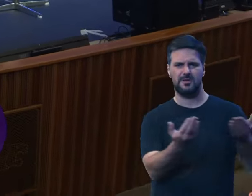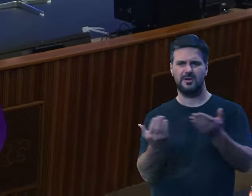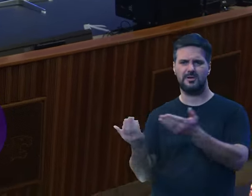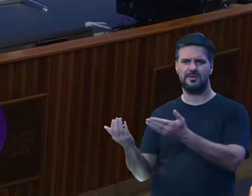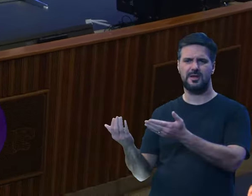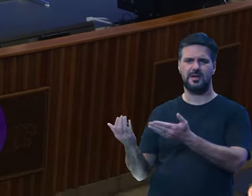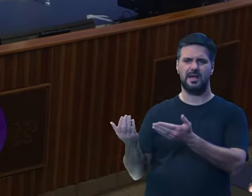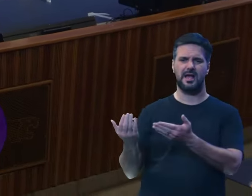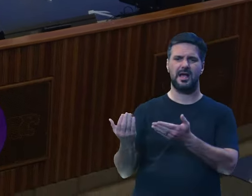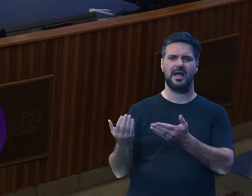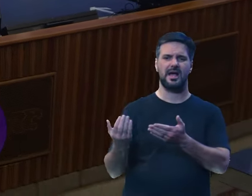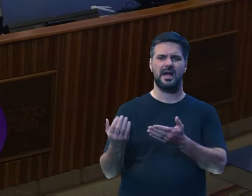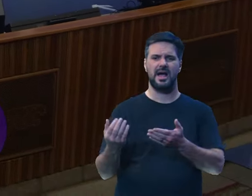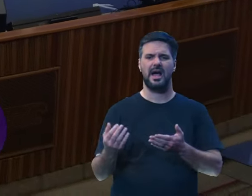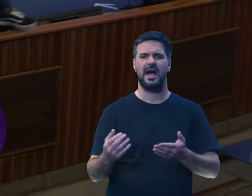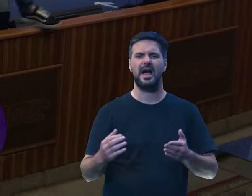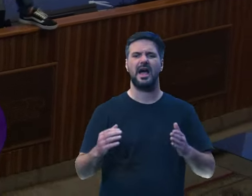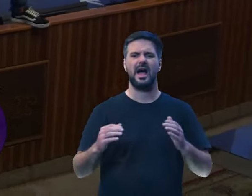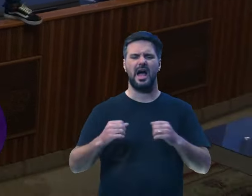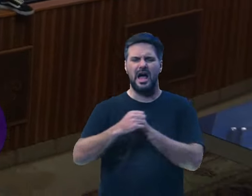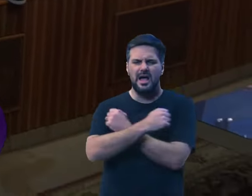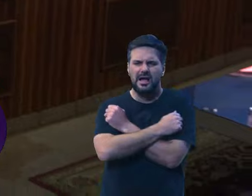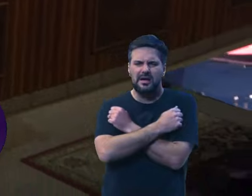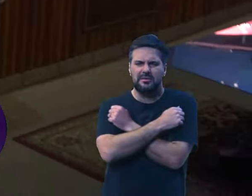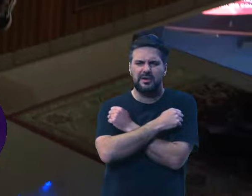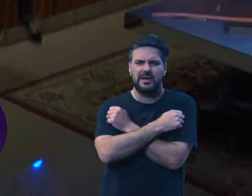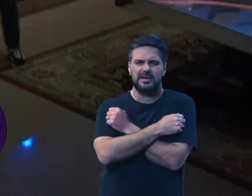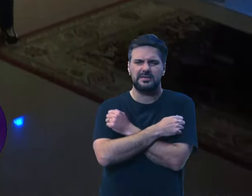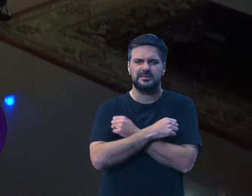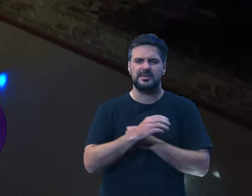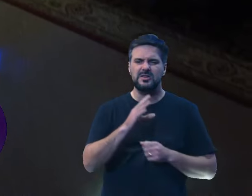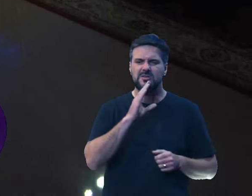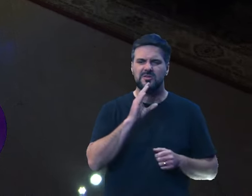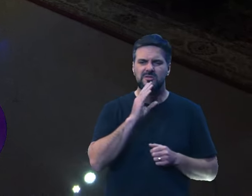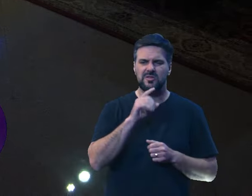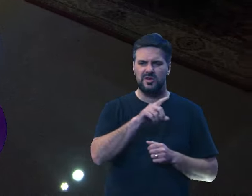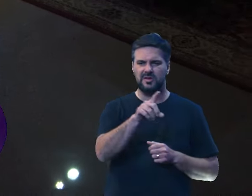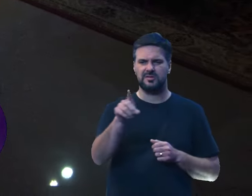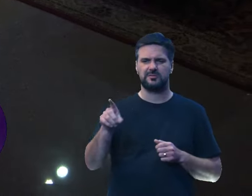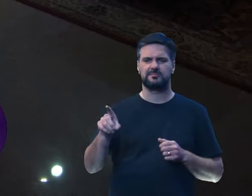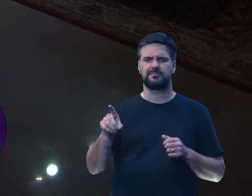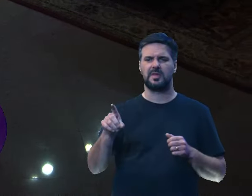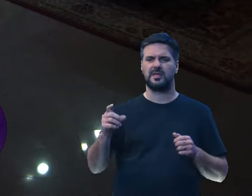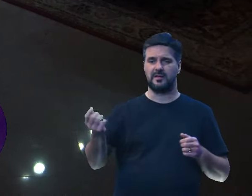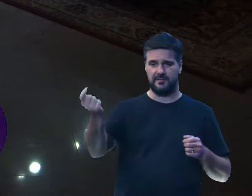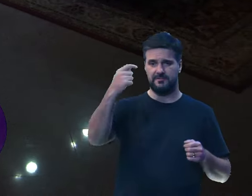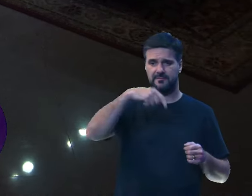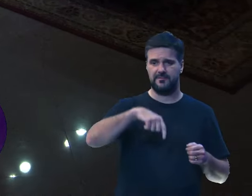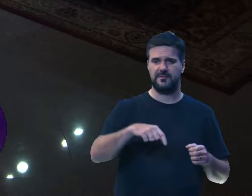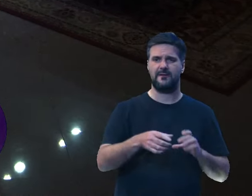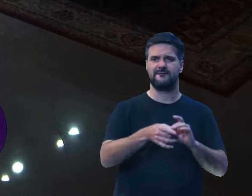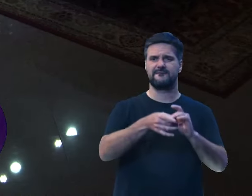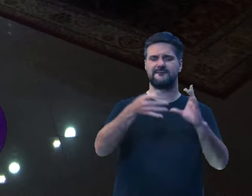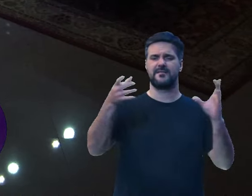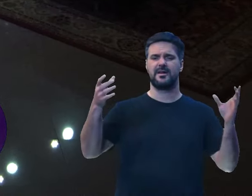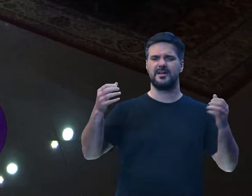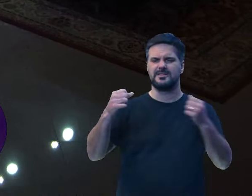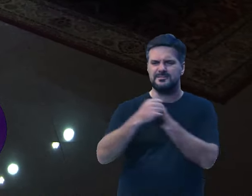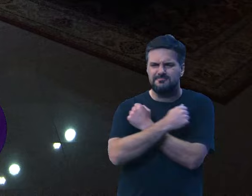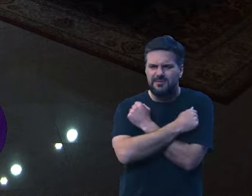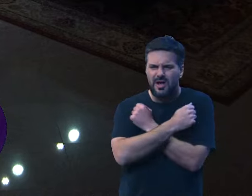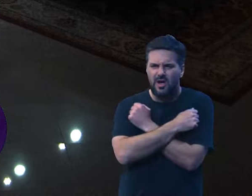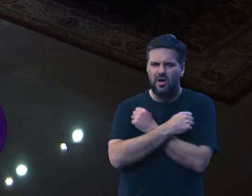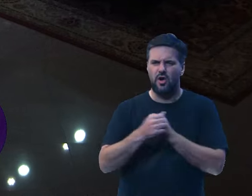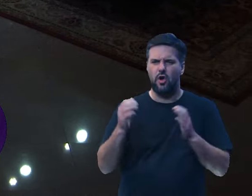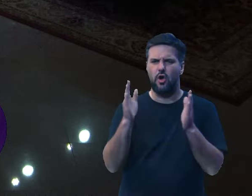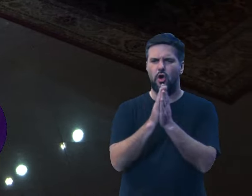te abraçar e orar por você. Eu vou descer também. Ai. E agora eu vou pedir para você sair do seu lugar e vir aqui, porque eu quero te dar um abraço e quero